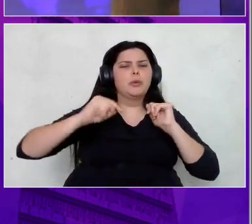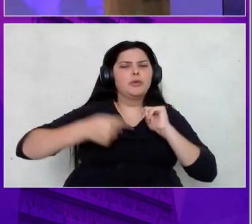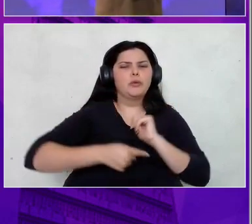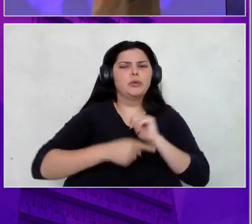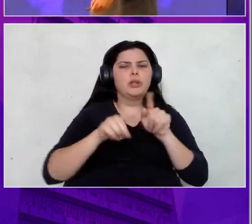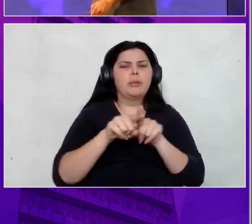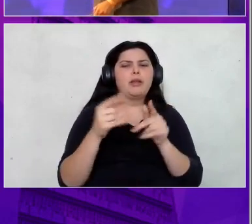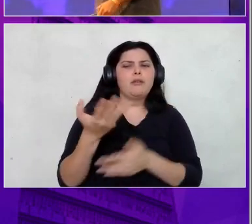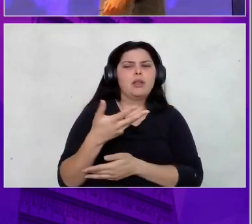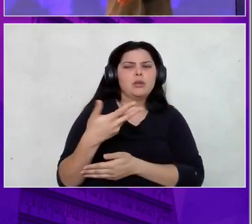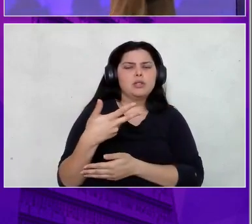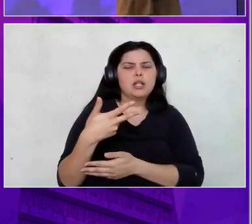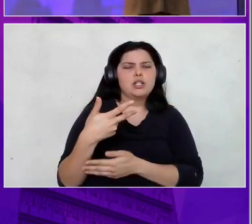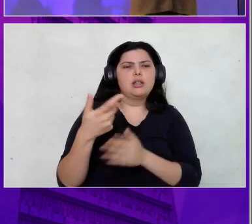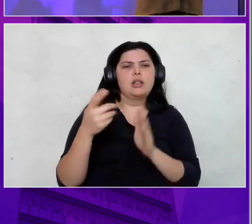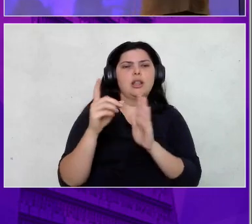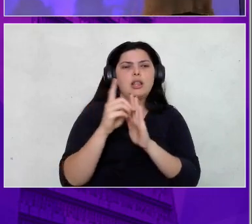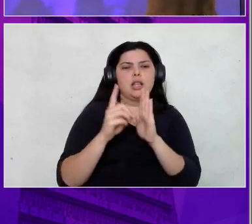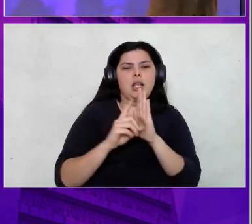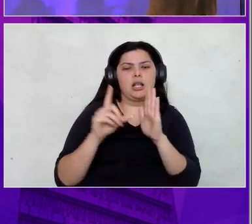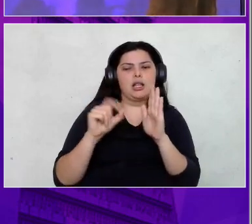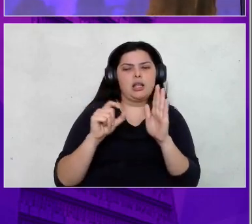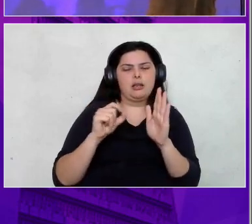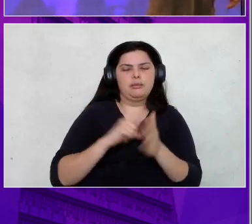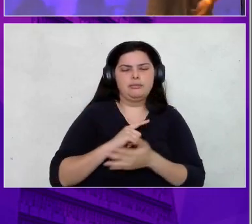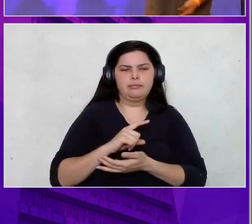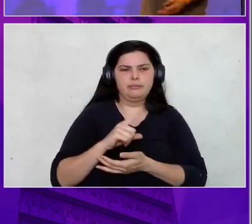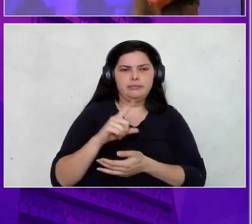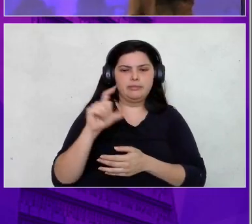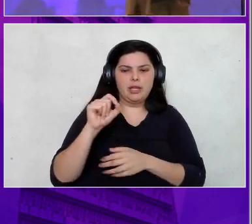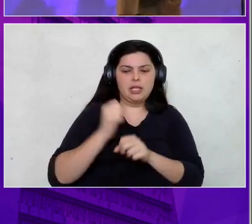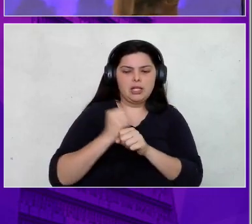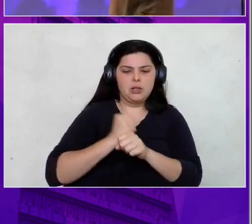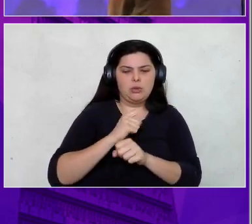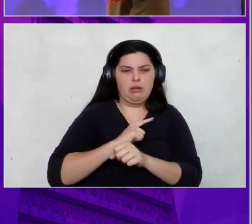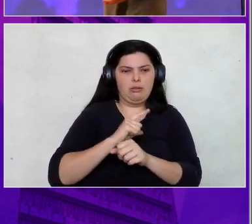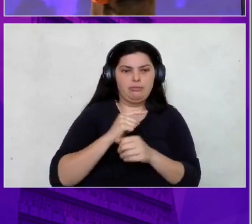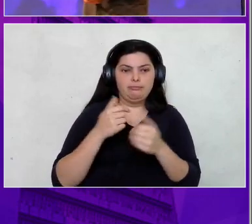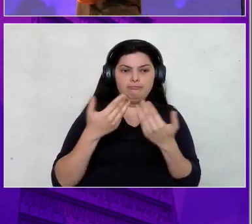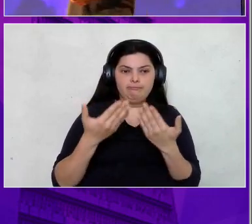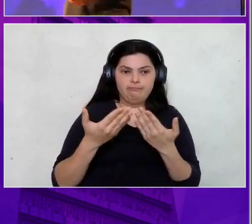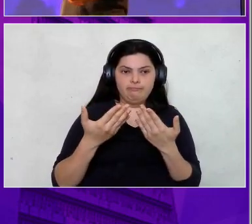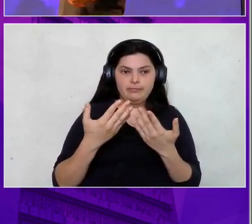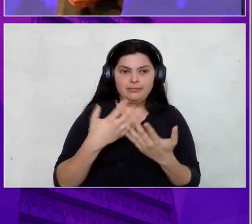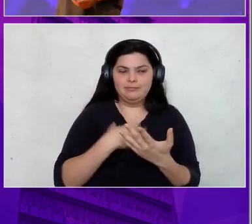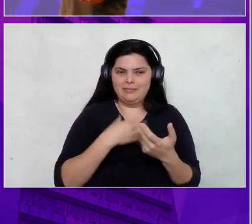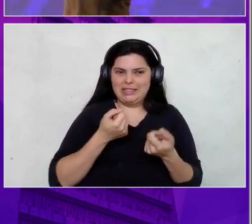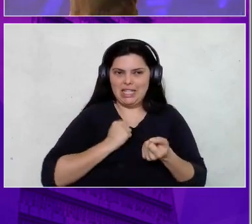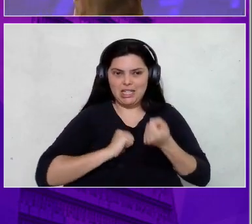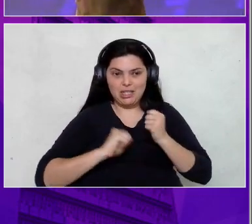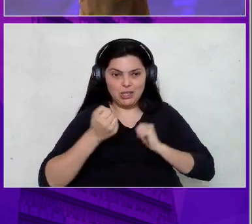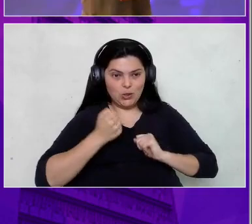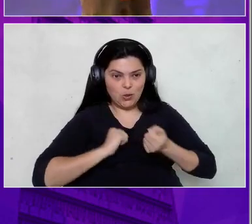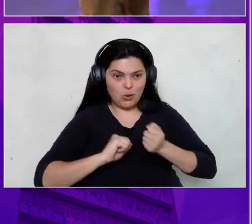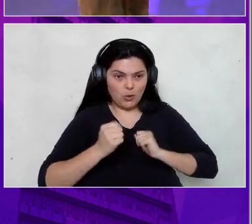que essa década tem. Mas se você se sentir ansioso,